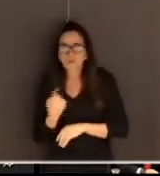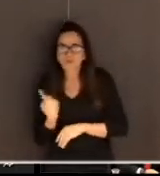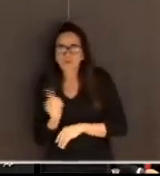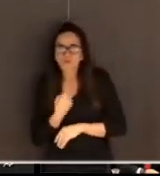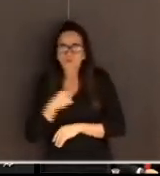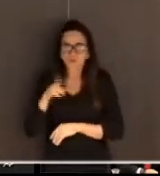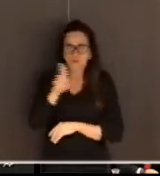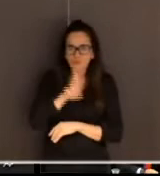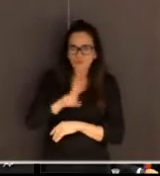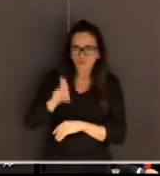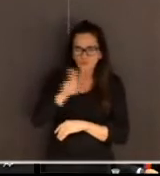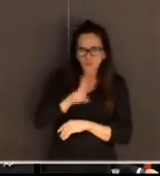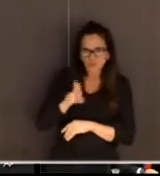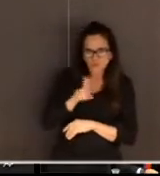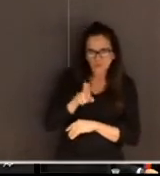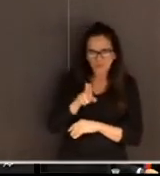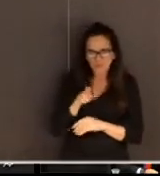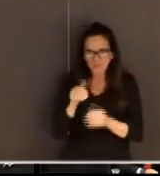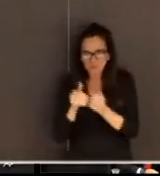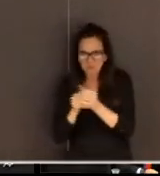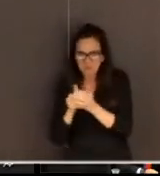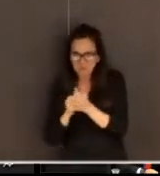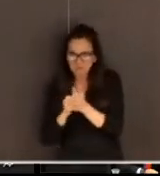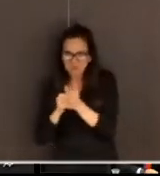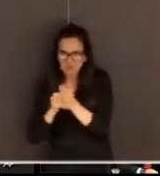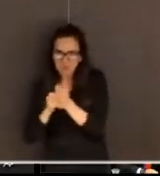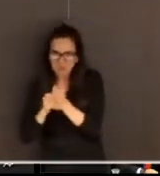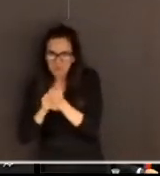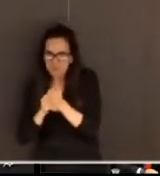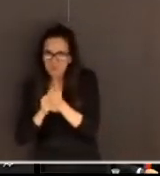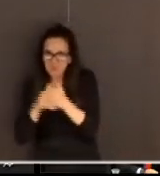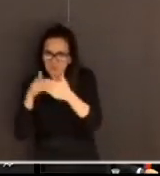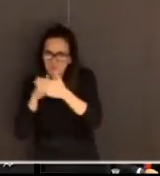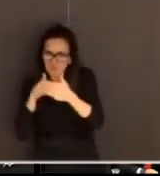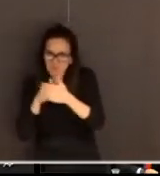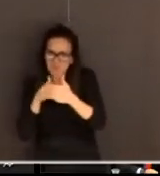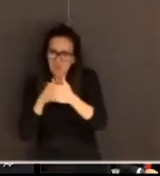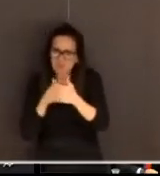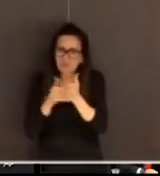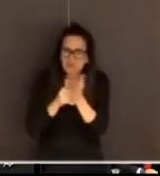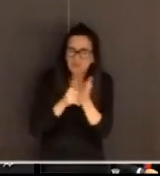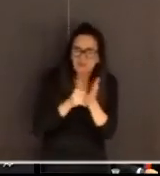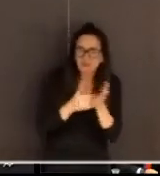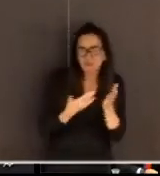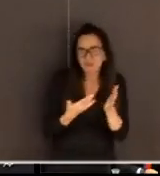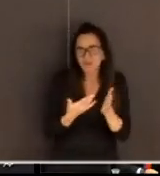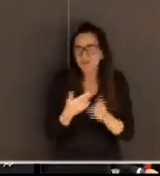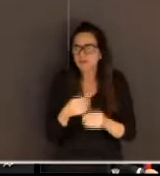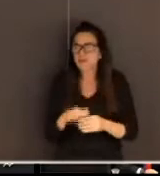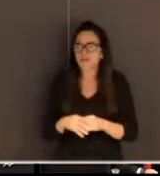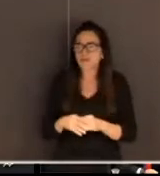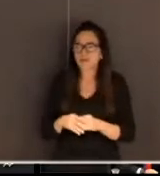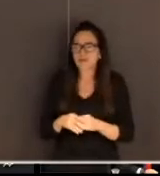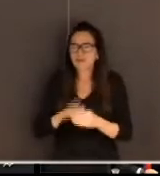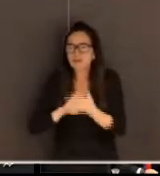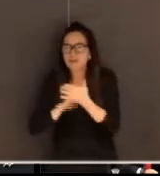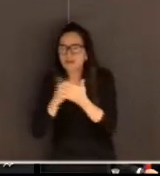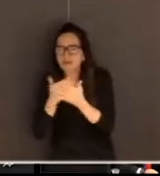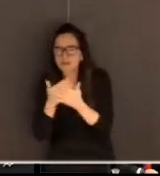restringem informações ou que restringem argumentos devem ser